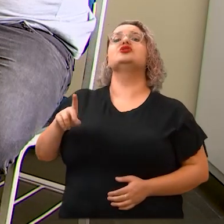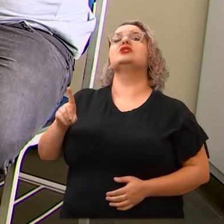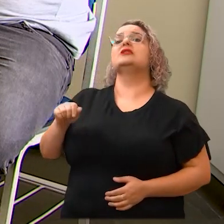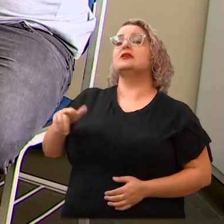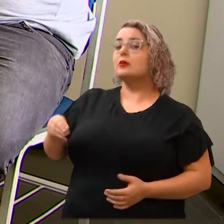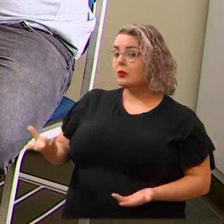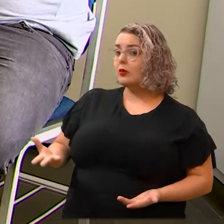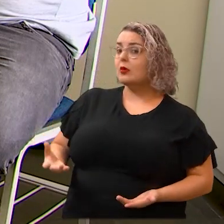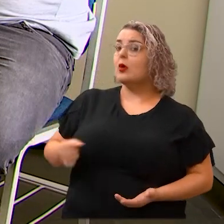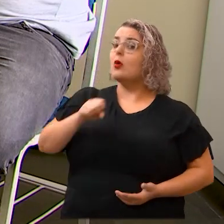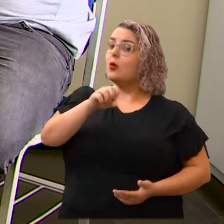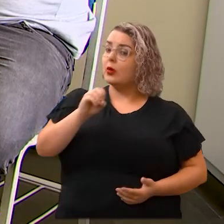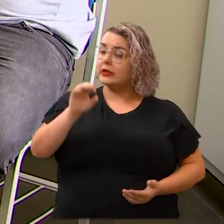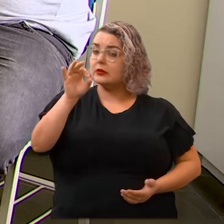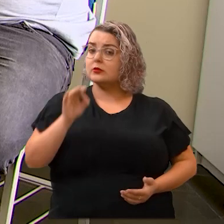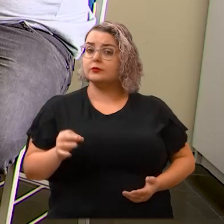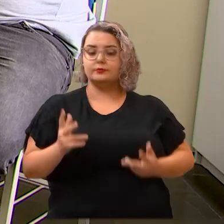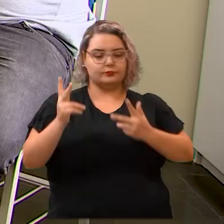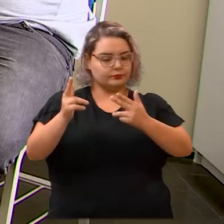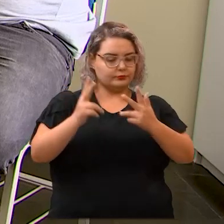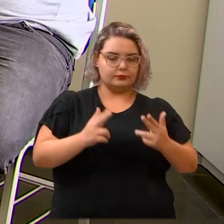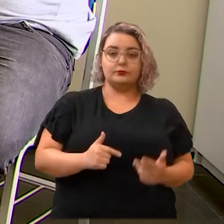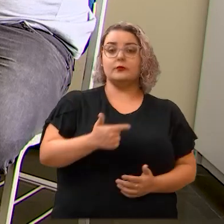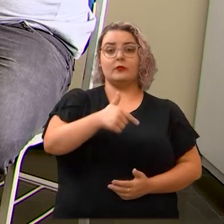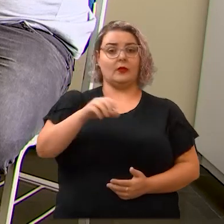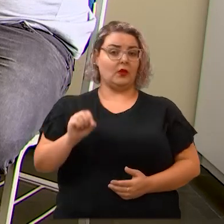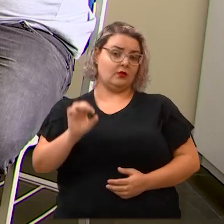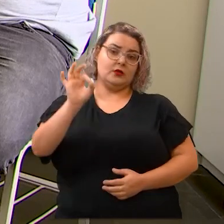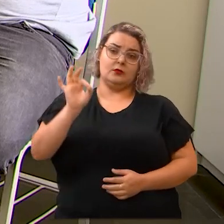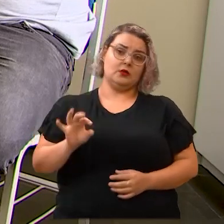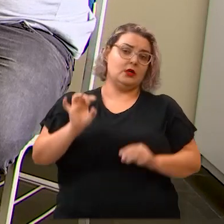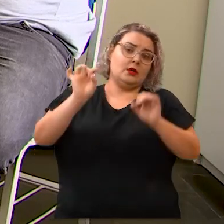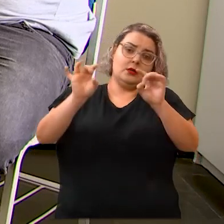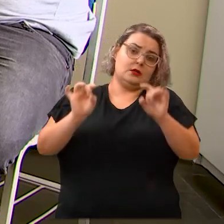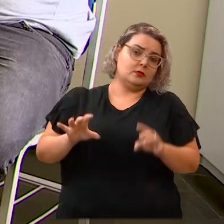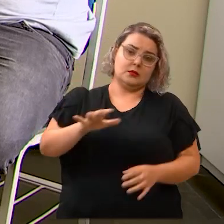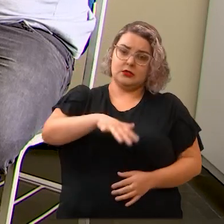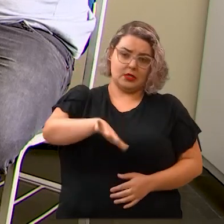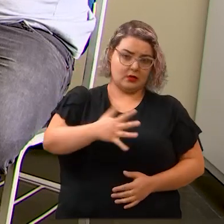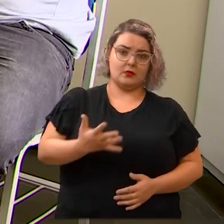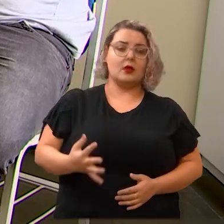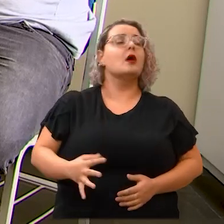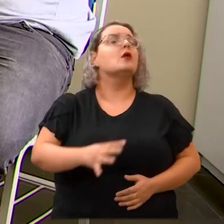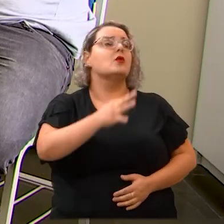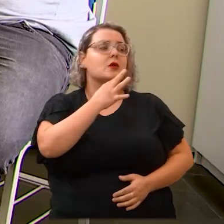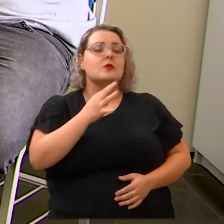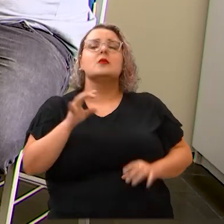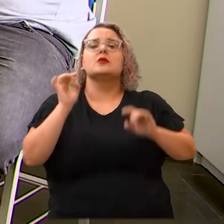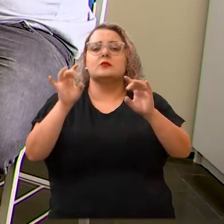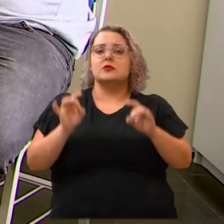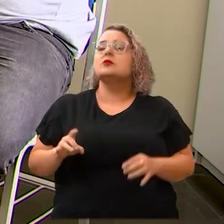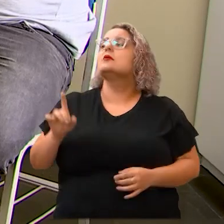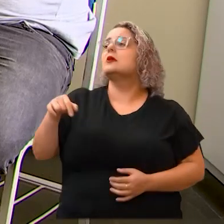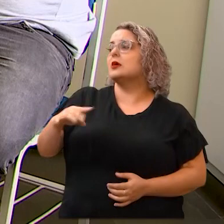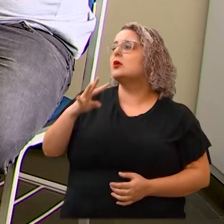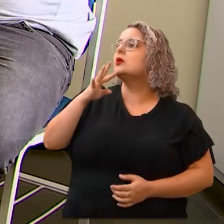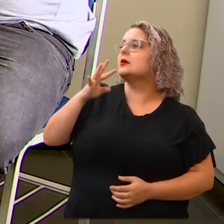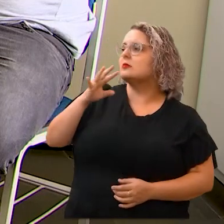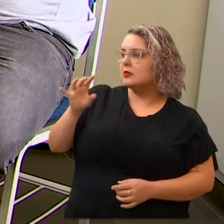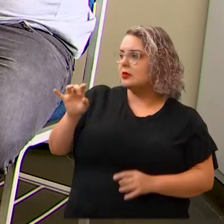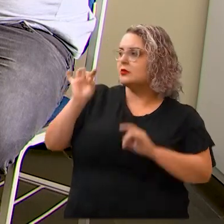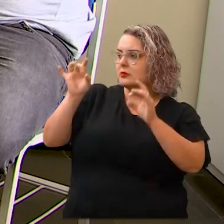eu digo que 80% das matérias são as mesmas Esse 20% é aquela coisa específica daquela área é que você tem que dominar